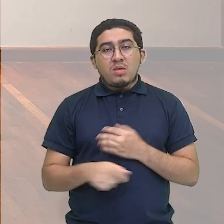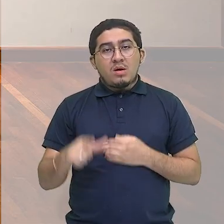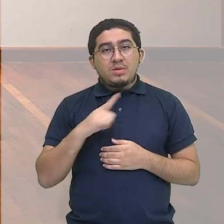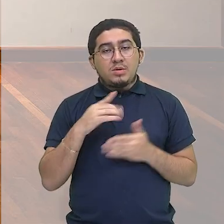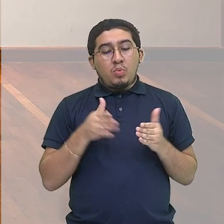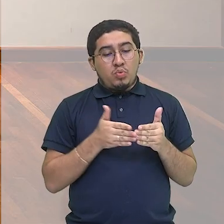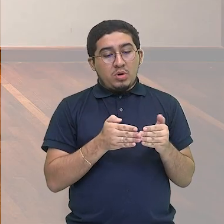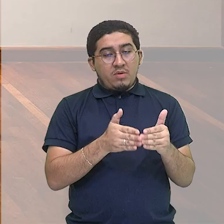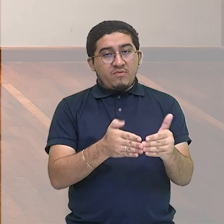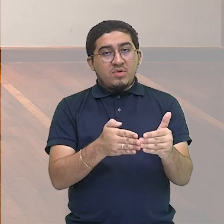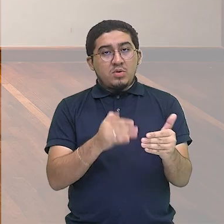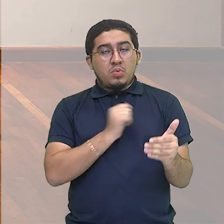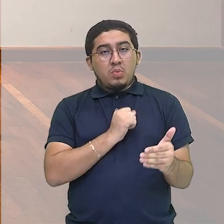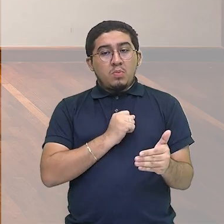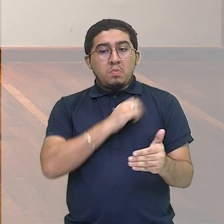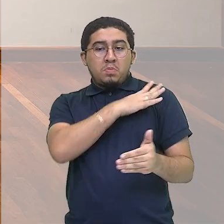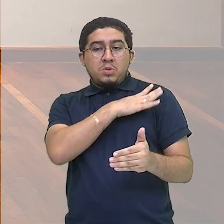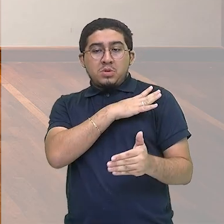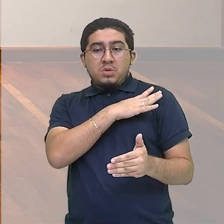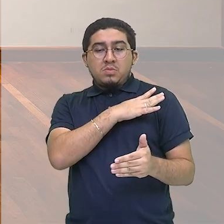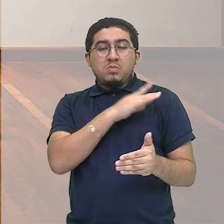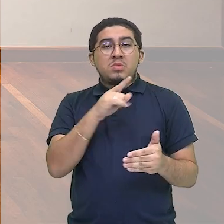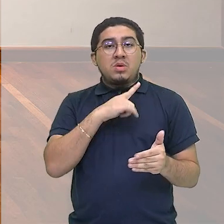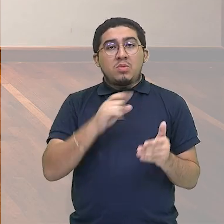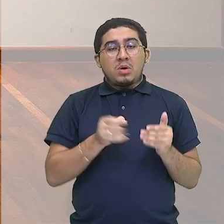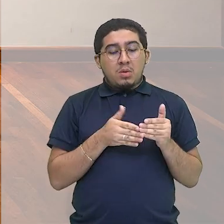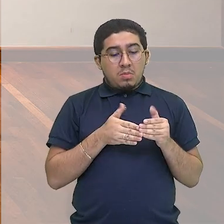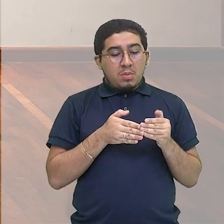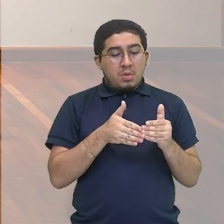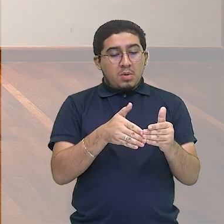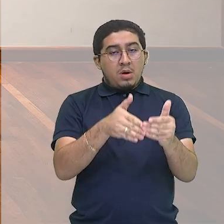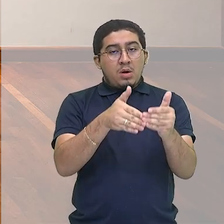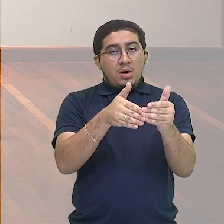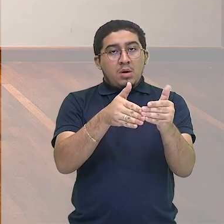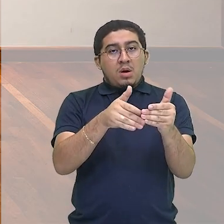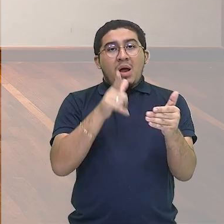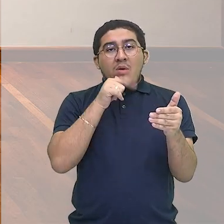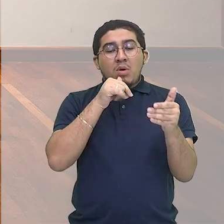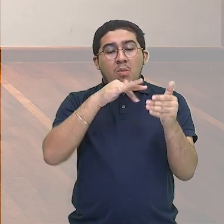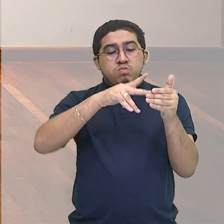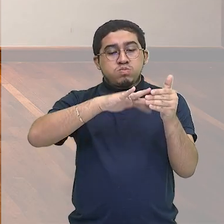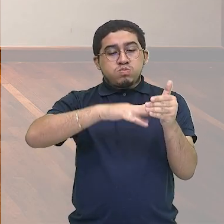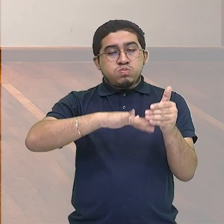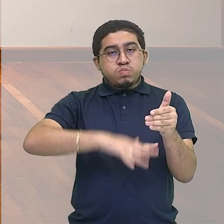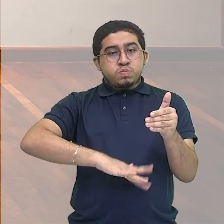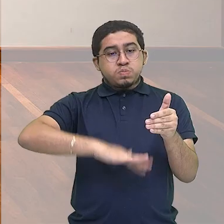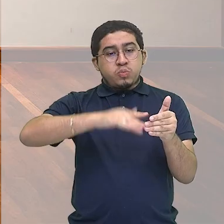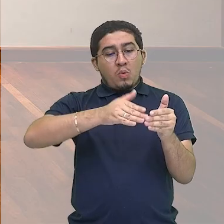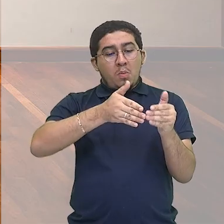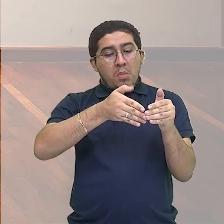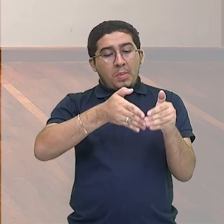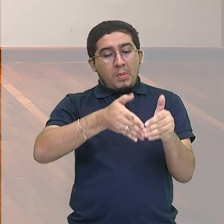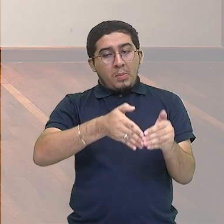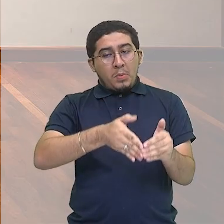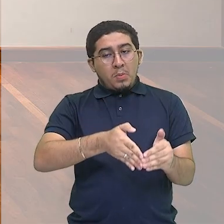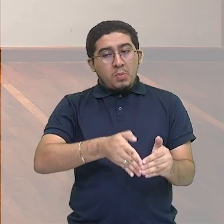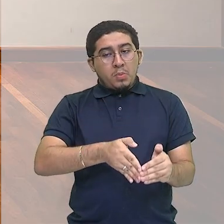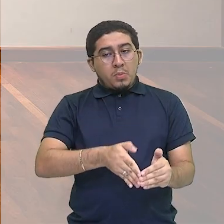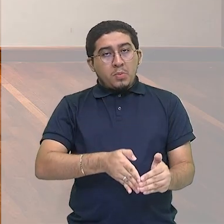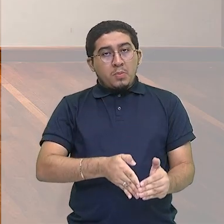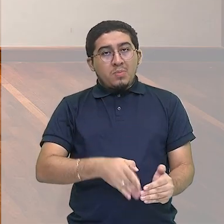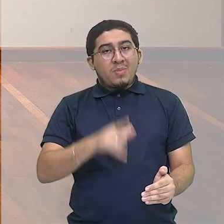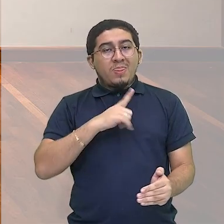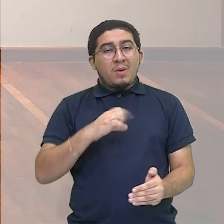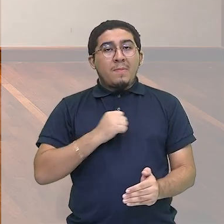navio, né, que afunda junto com o navio, não foge do navio. Se o navio vai para o fundo, ele